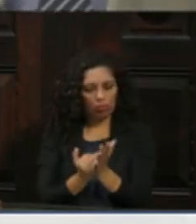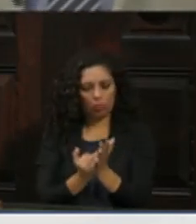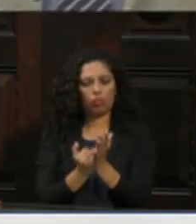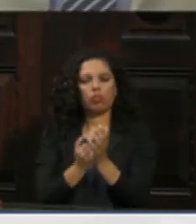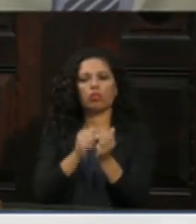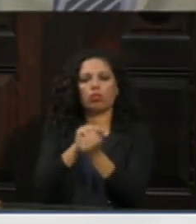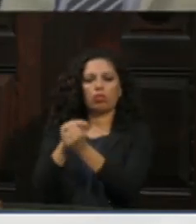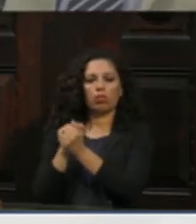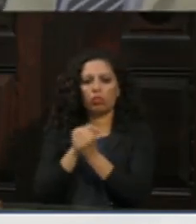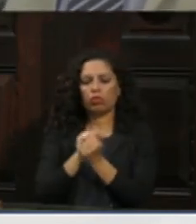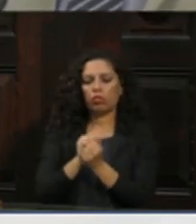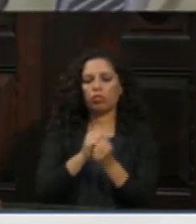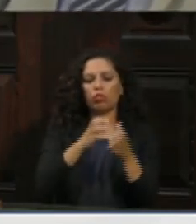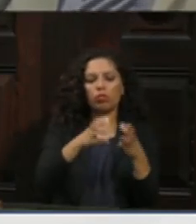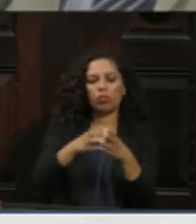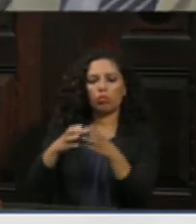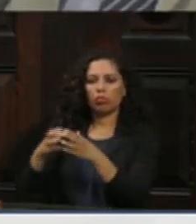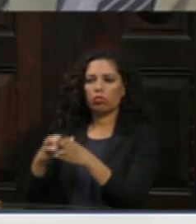discutir, encerrada a discussão.